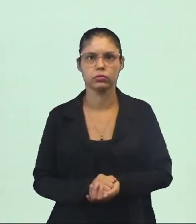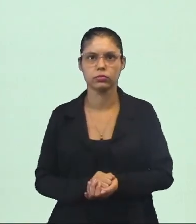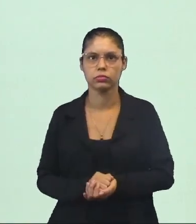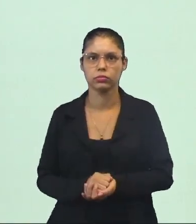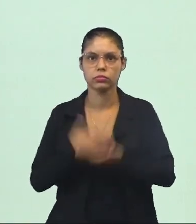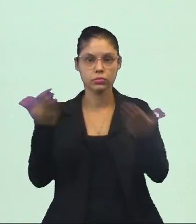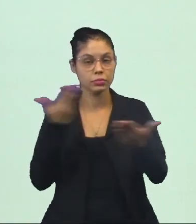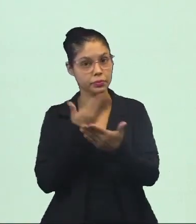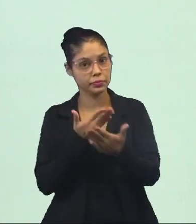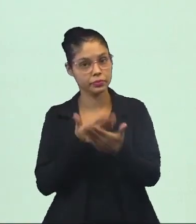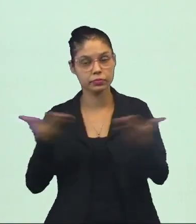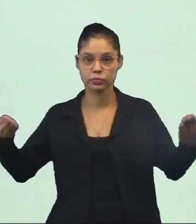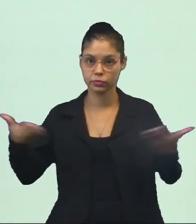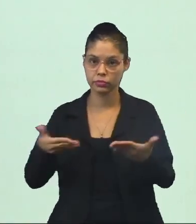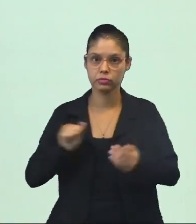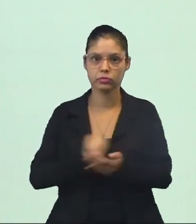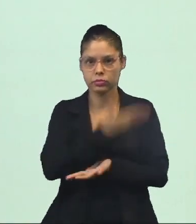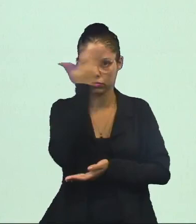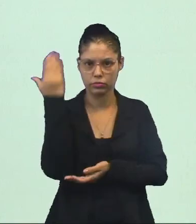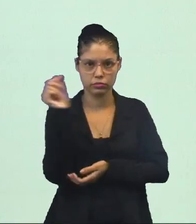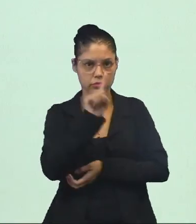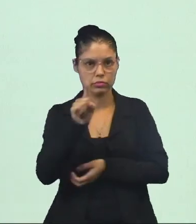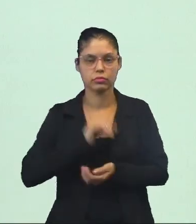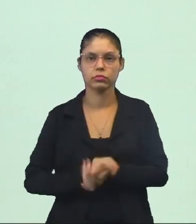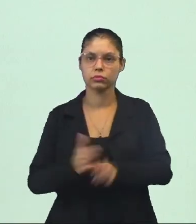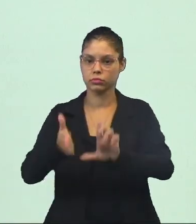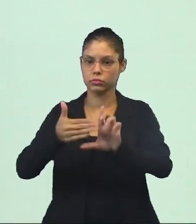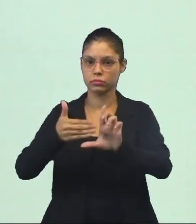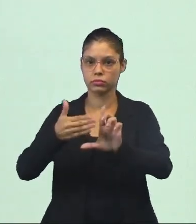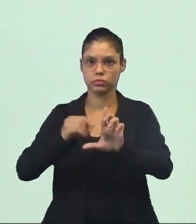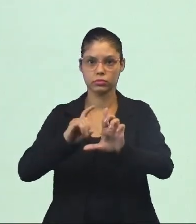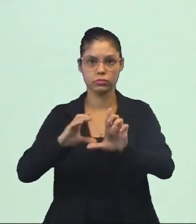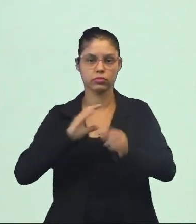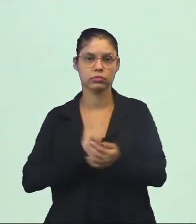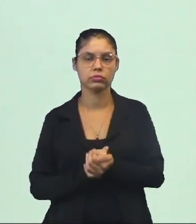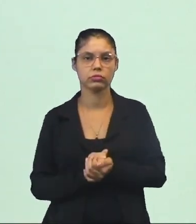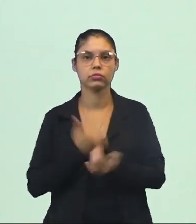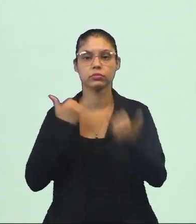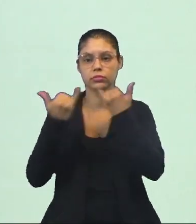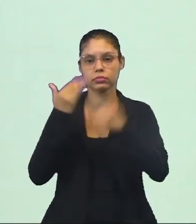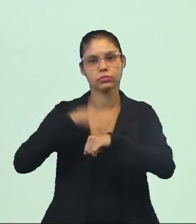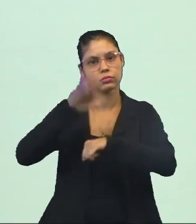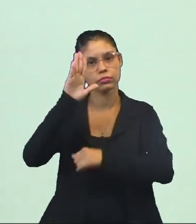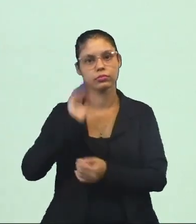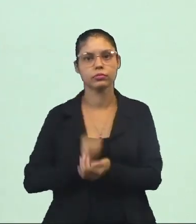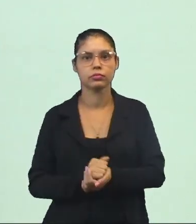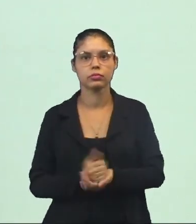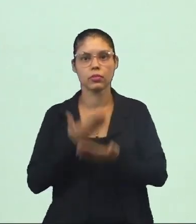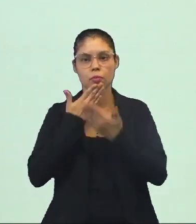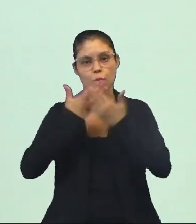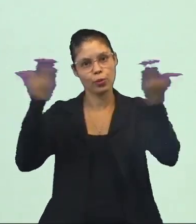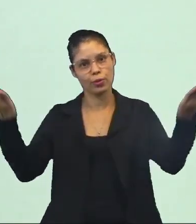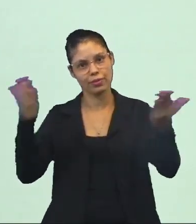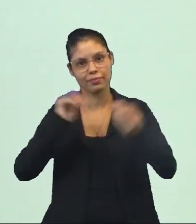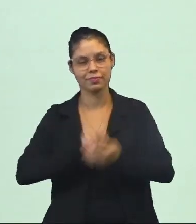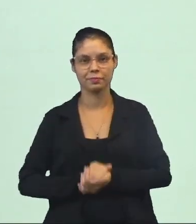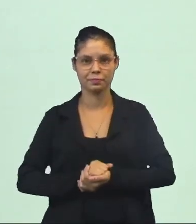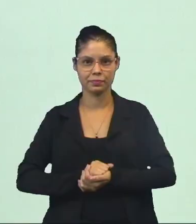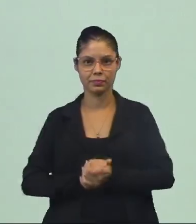Essa foi a nossa aula de hoje. Não esqueçam de acessar a plataforma Eduque para mais informações. Beijos na barra.